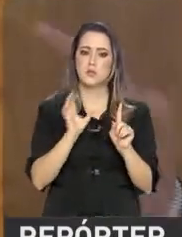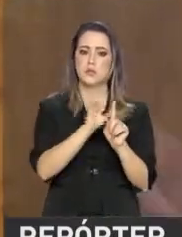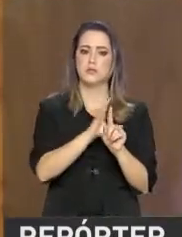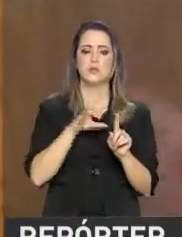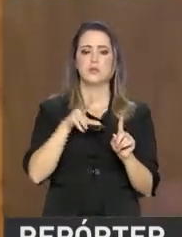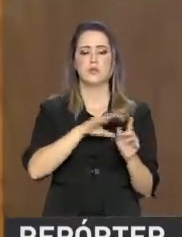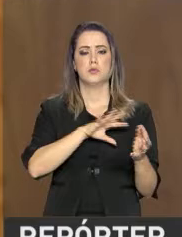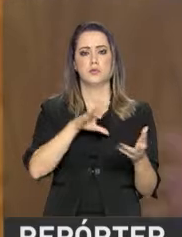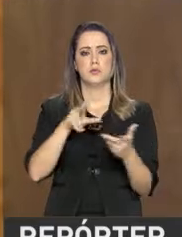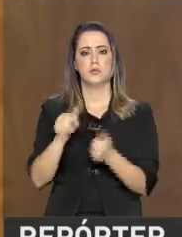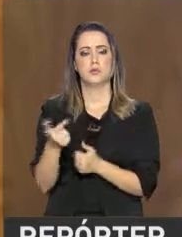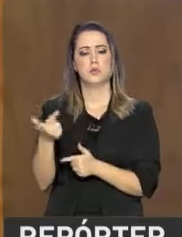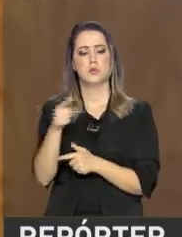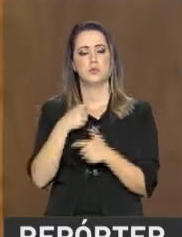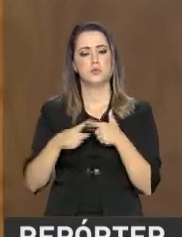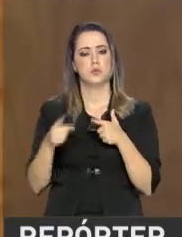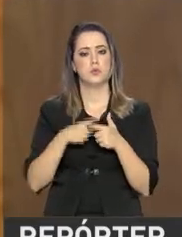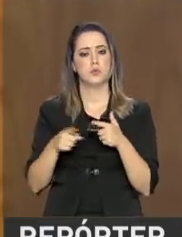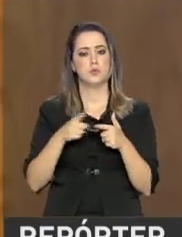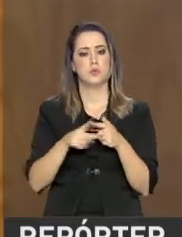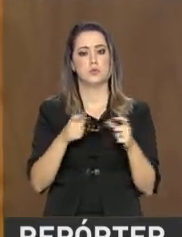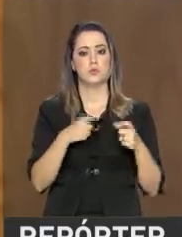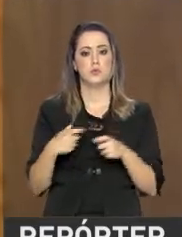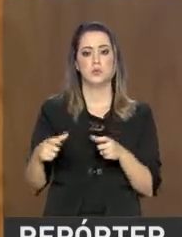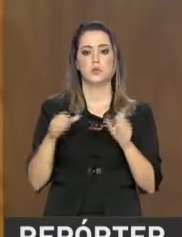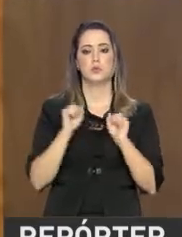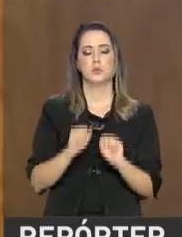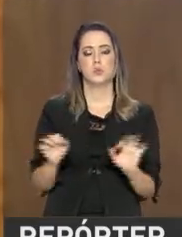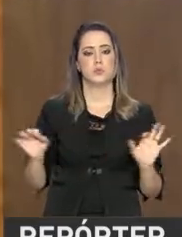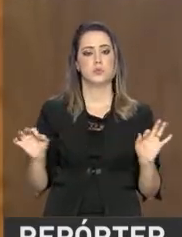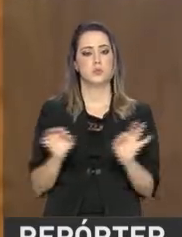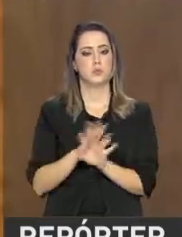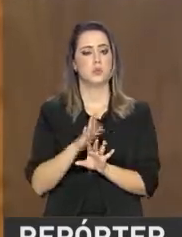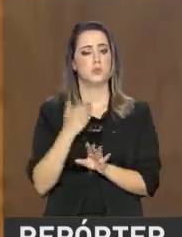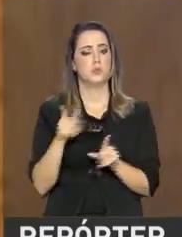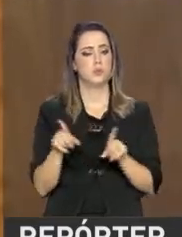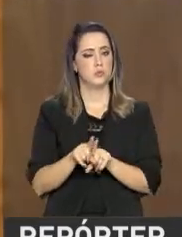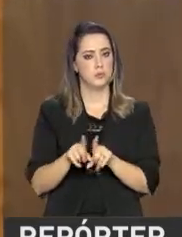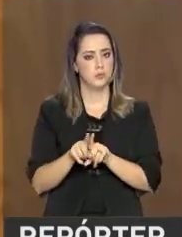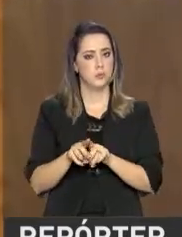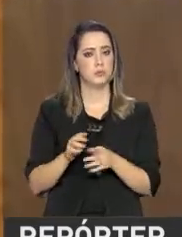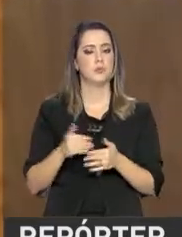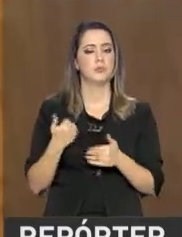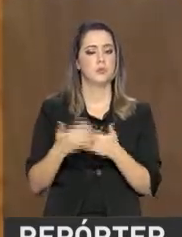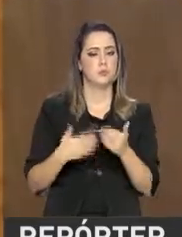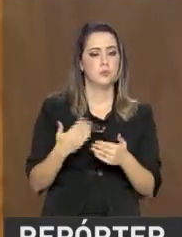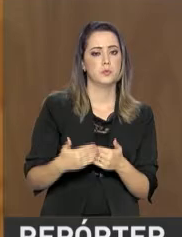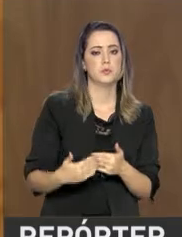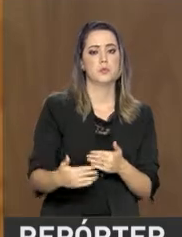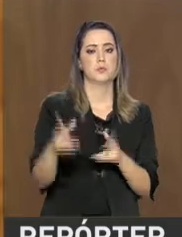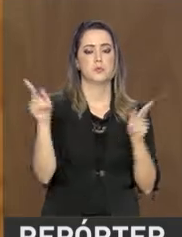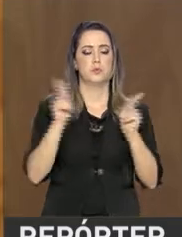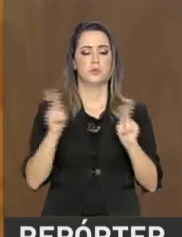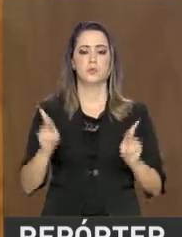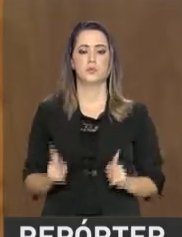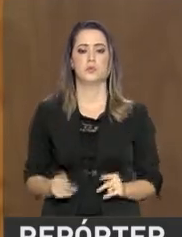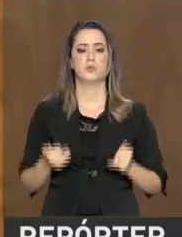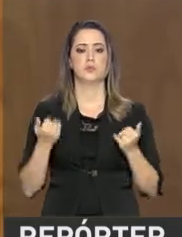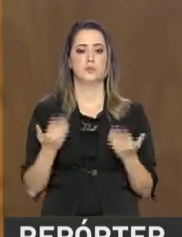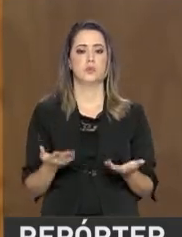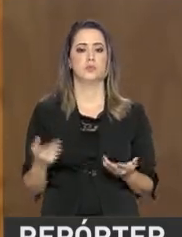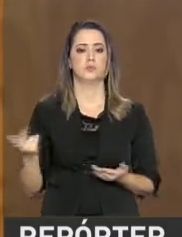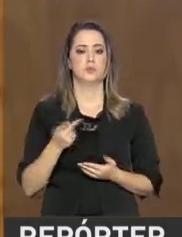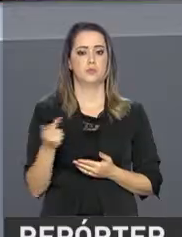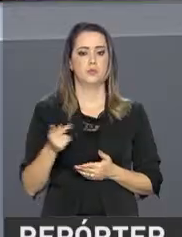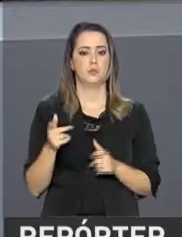e outros conflitos regionais que poderão quem sabe serem conduzidos também a paz nessas